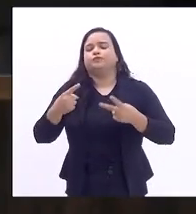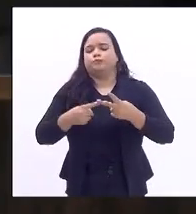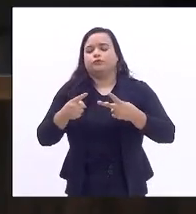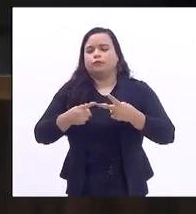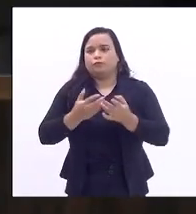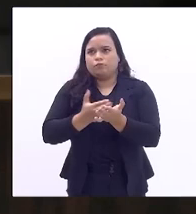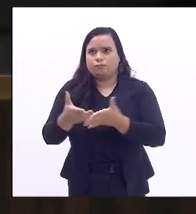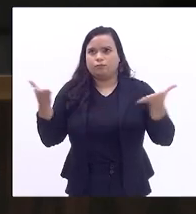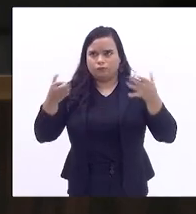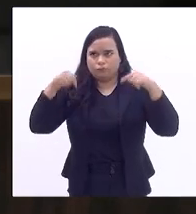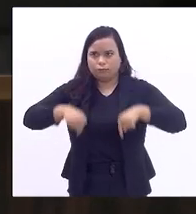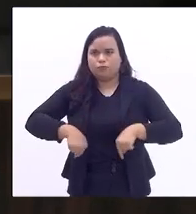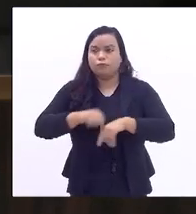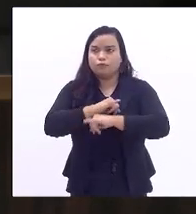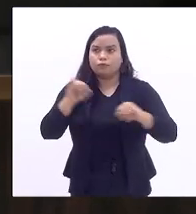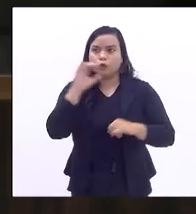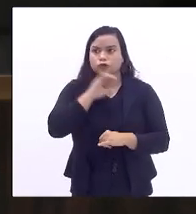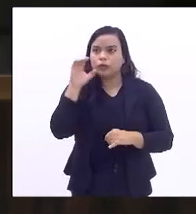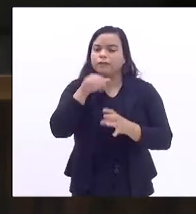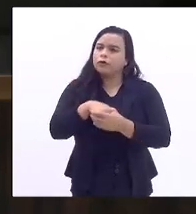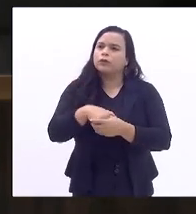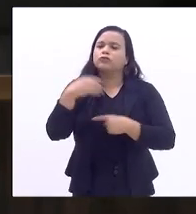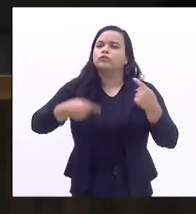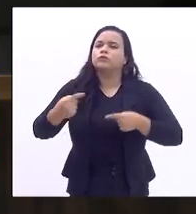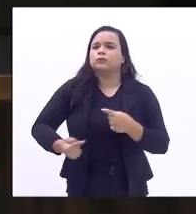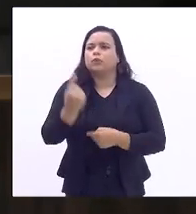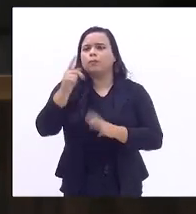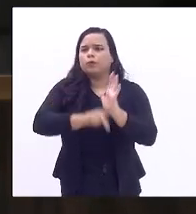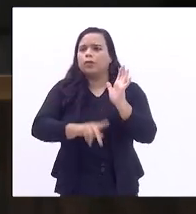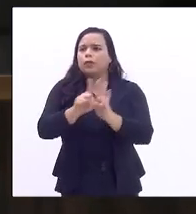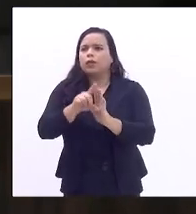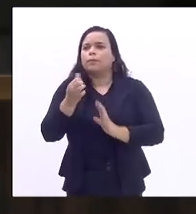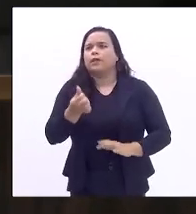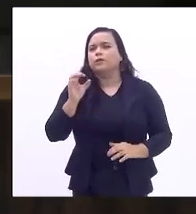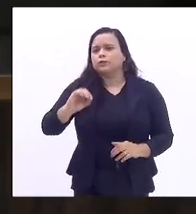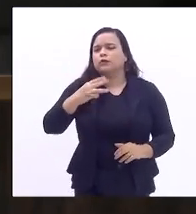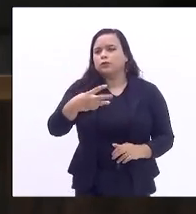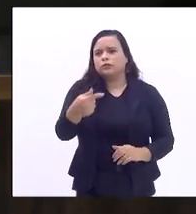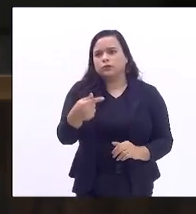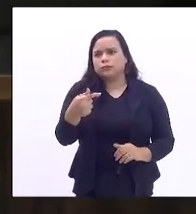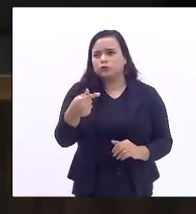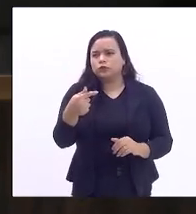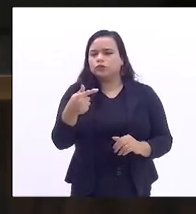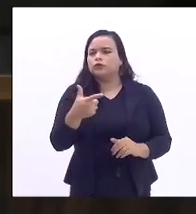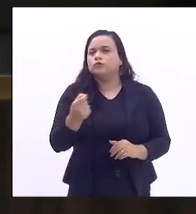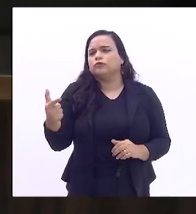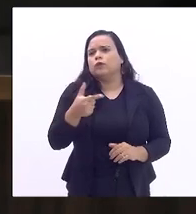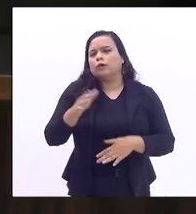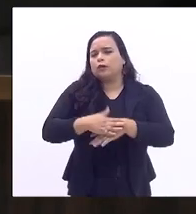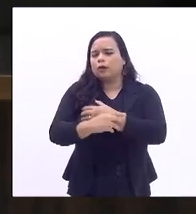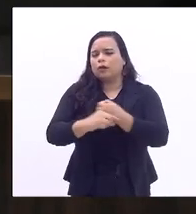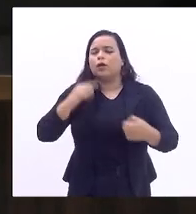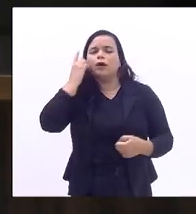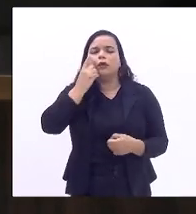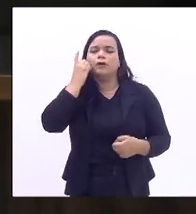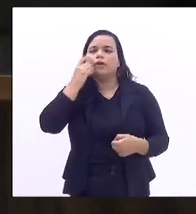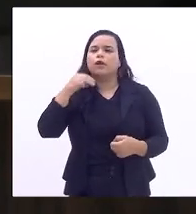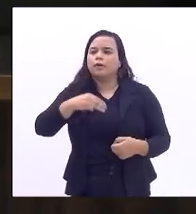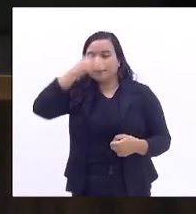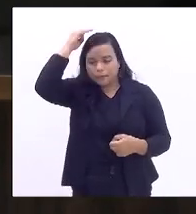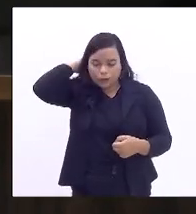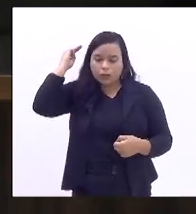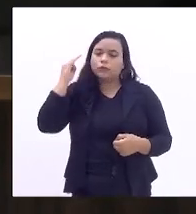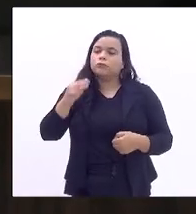o anúncio em regime de urgência em votação em discussão única projeto de lei 6037 de 22 de autoria do deputado Márcio Pacheco